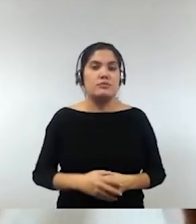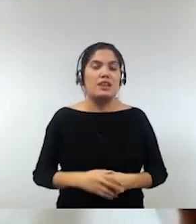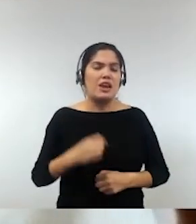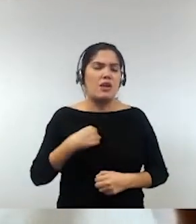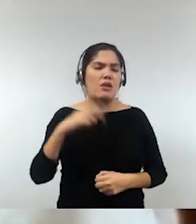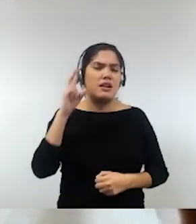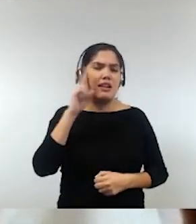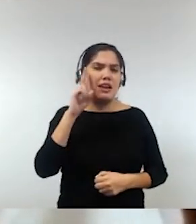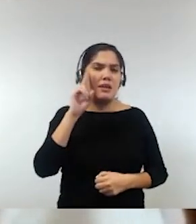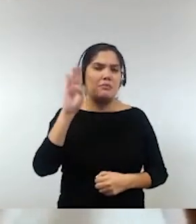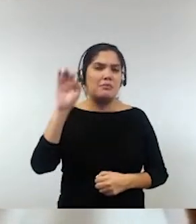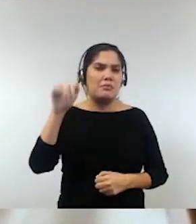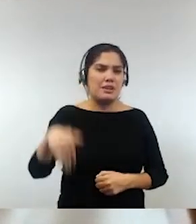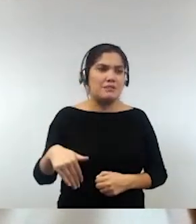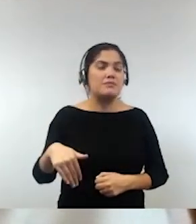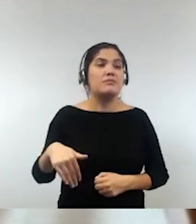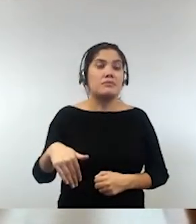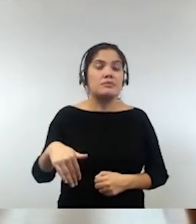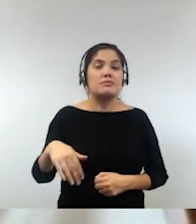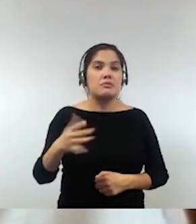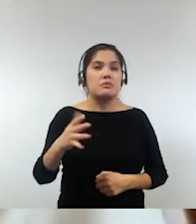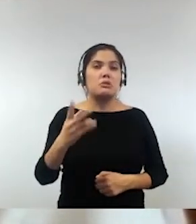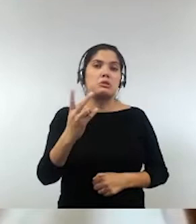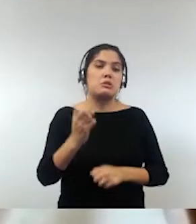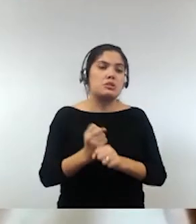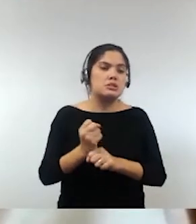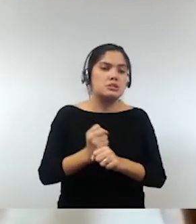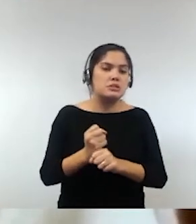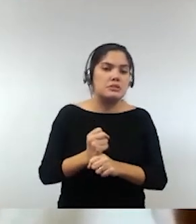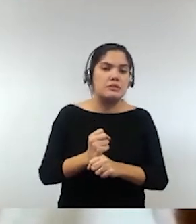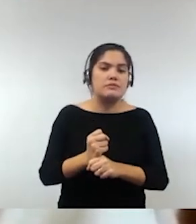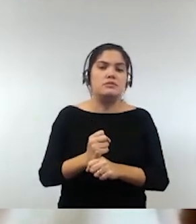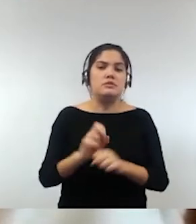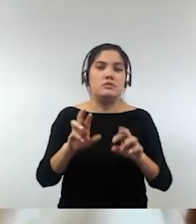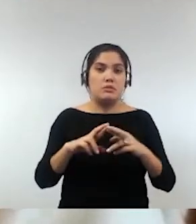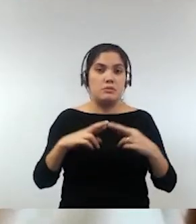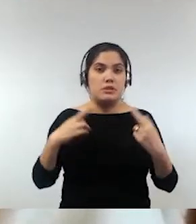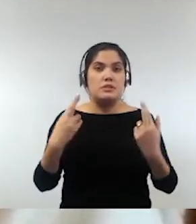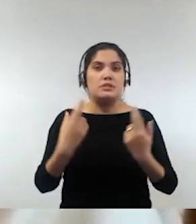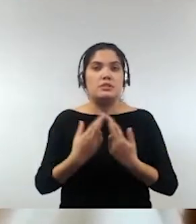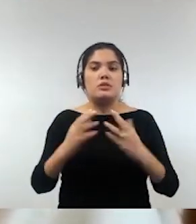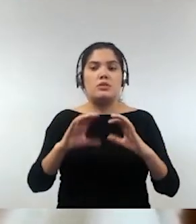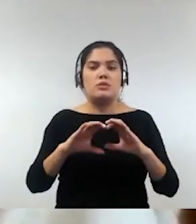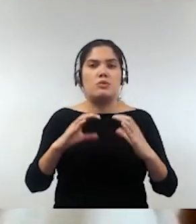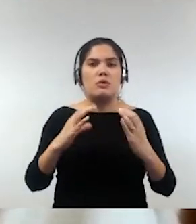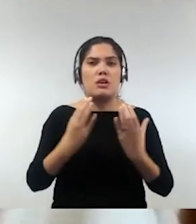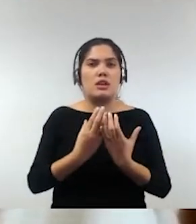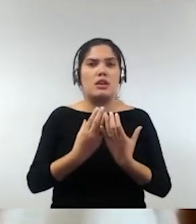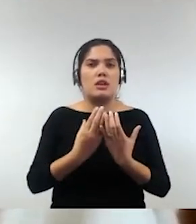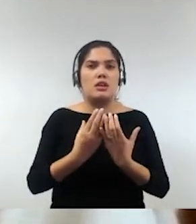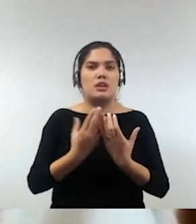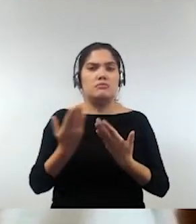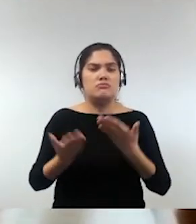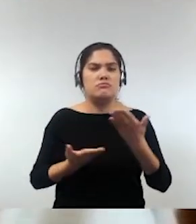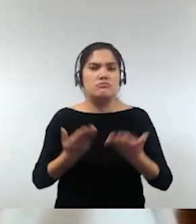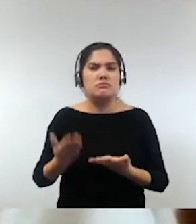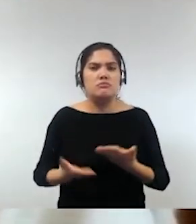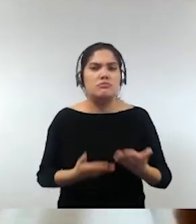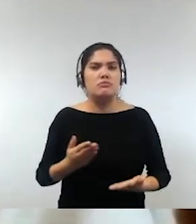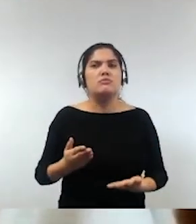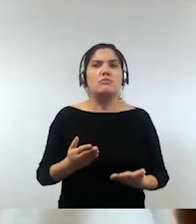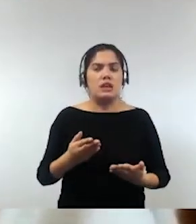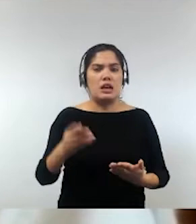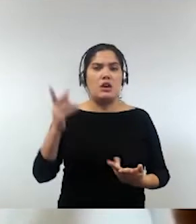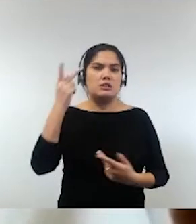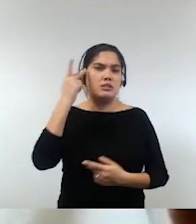bem que há coisa de 2 anos, salvo engano, numa reunião, num congresso de mediadores lusófonos em